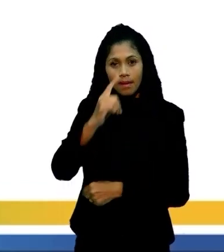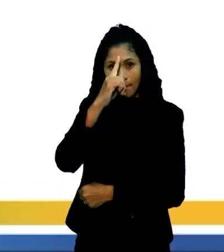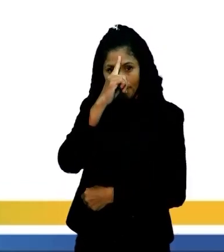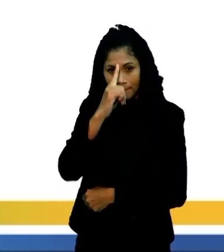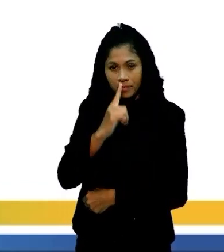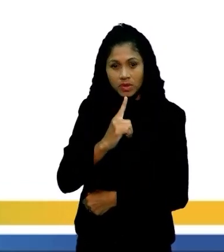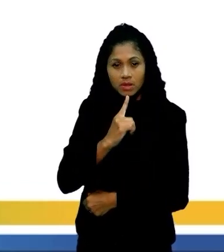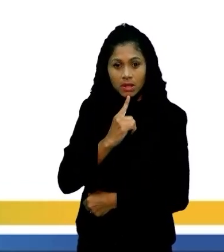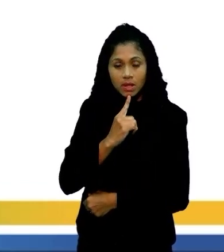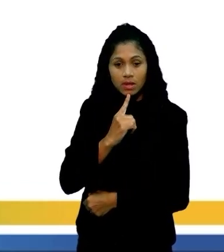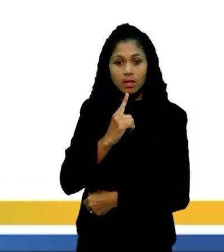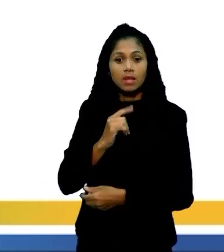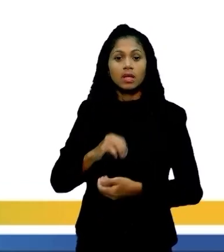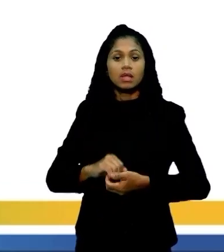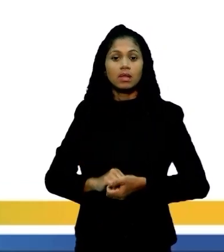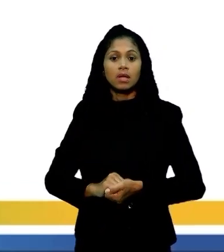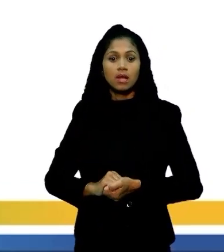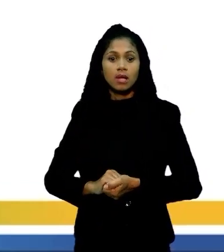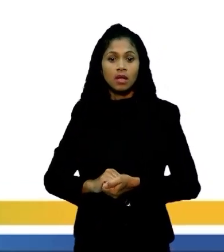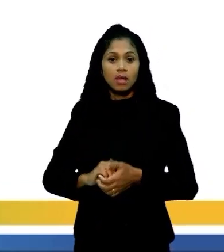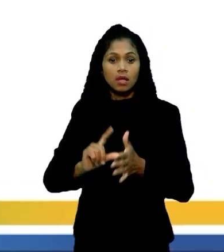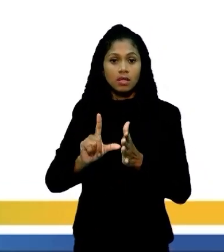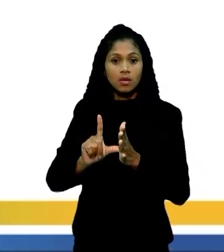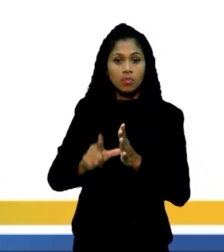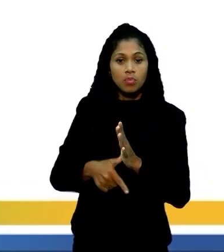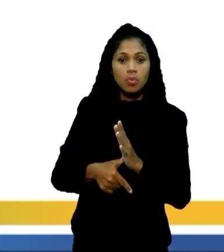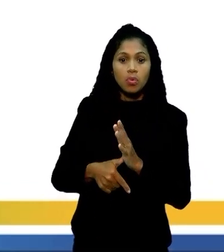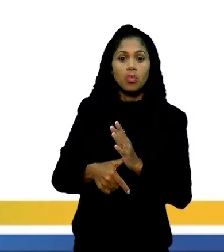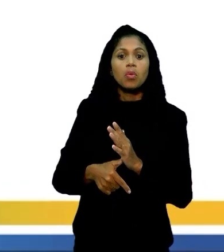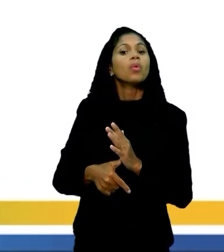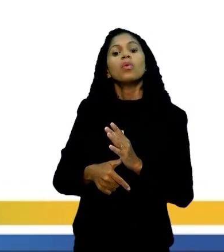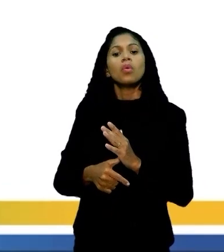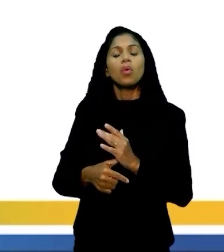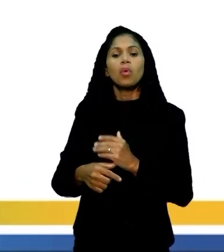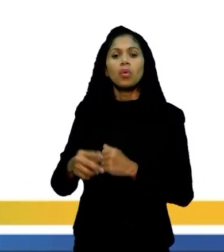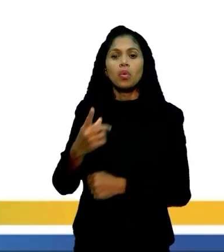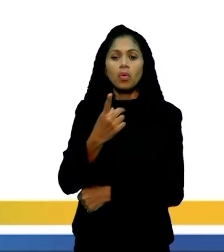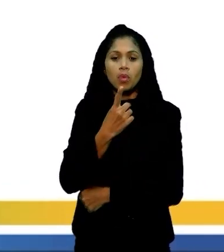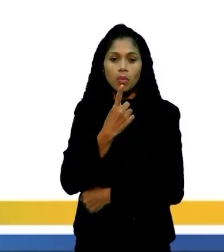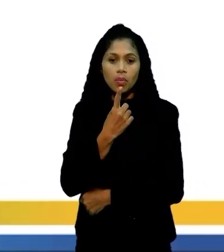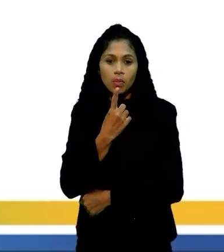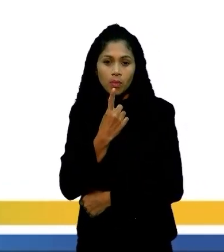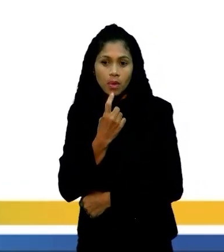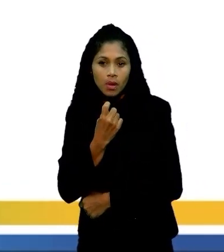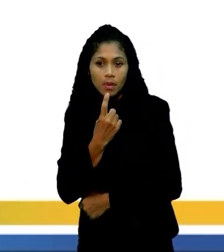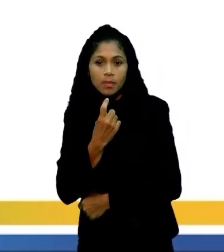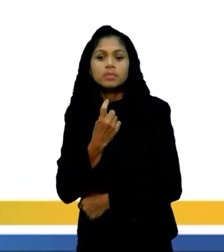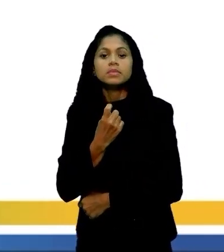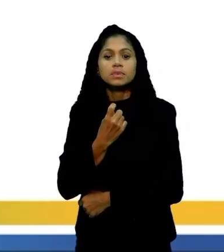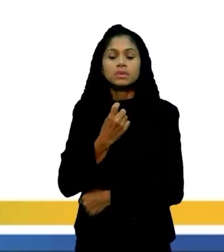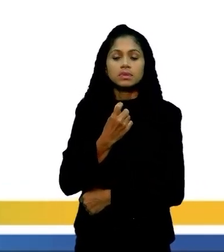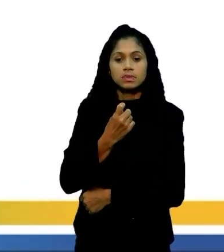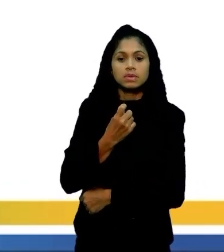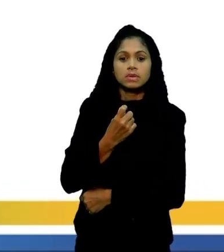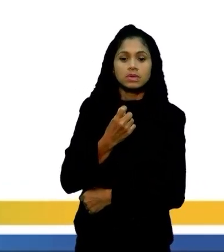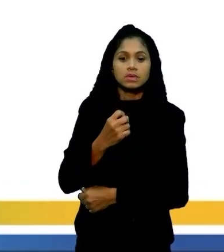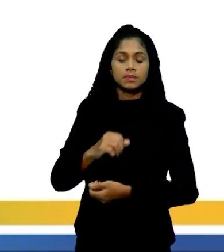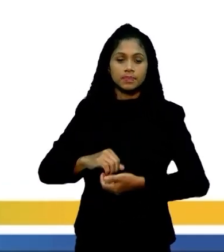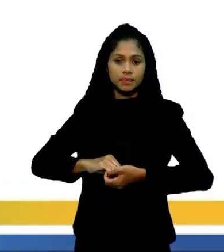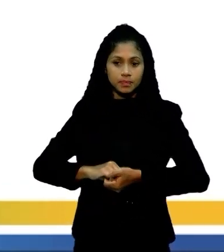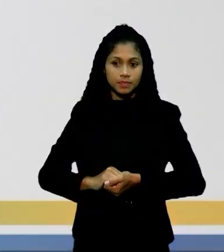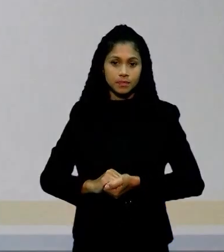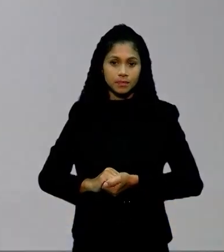metais de transição interna. E a quarta subdivisão são os metais de